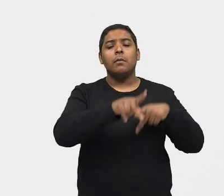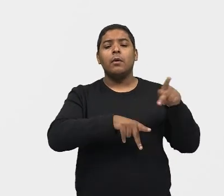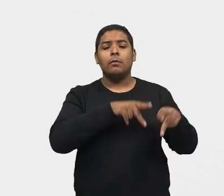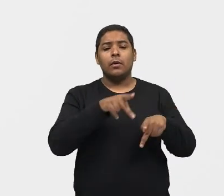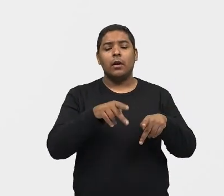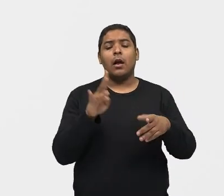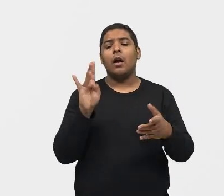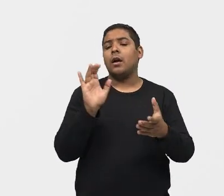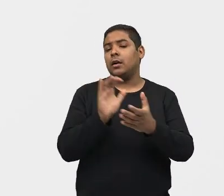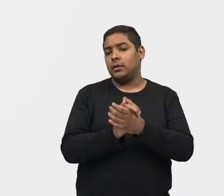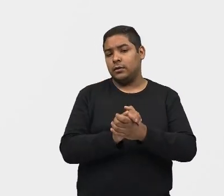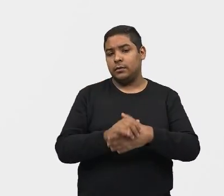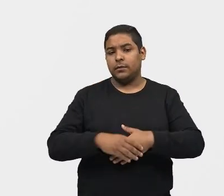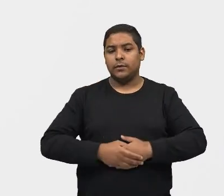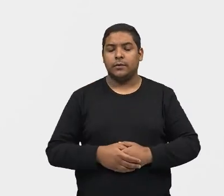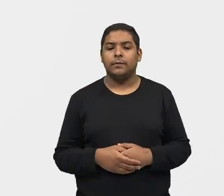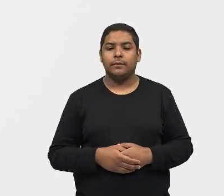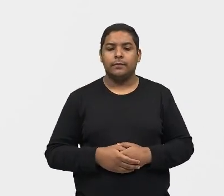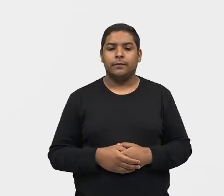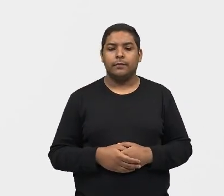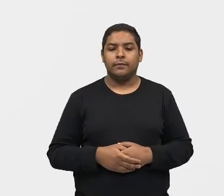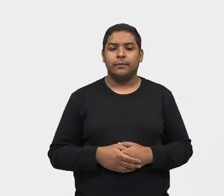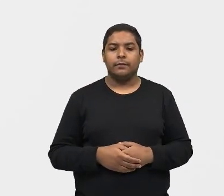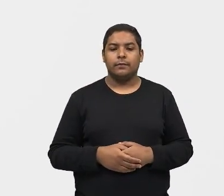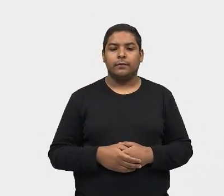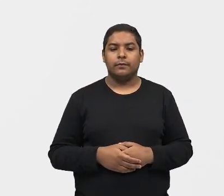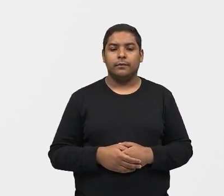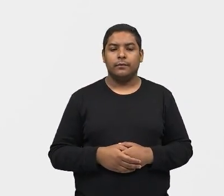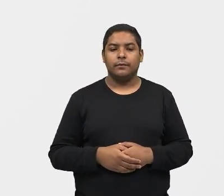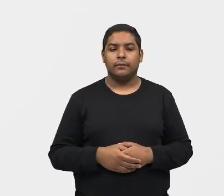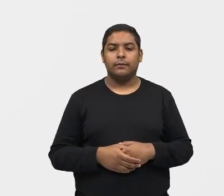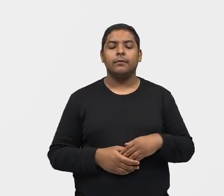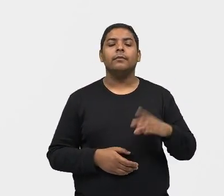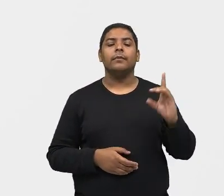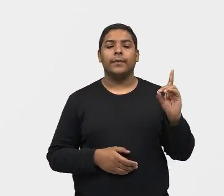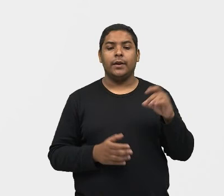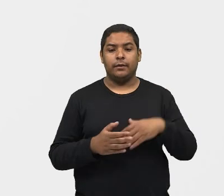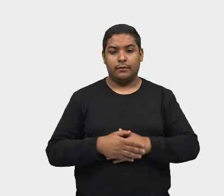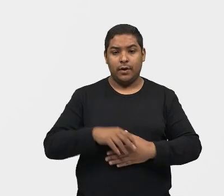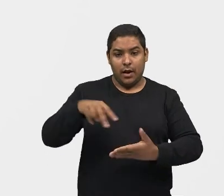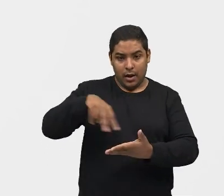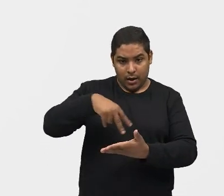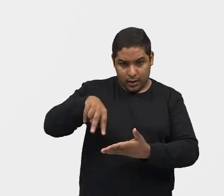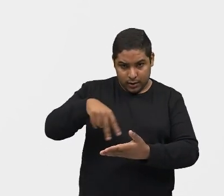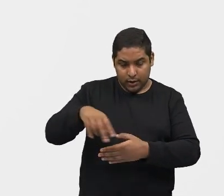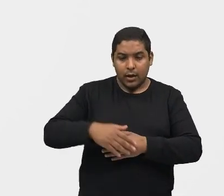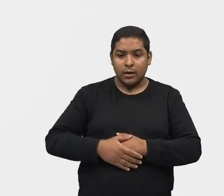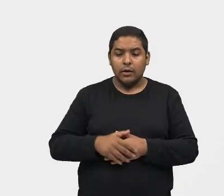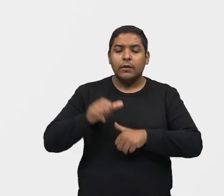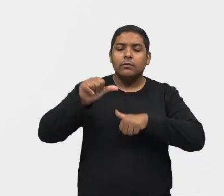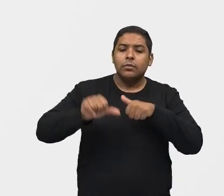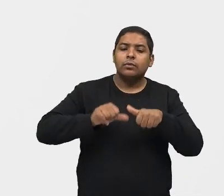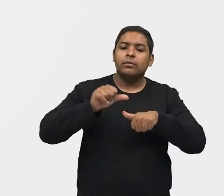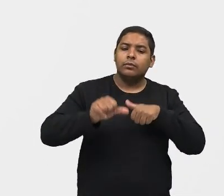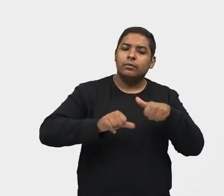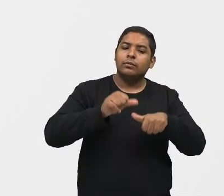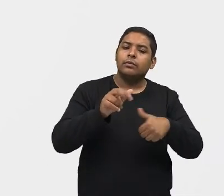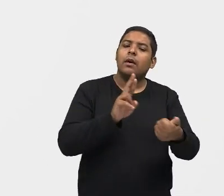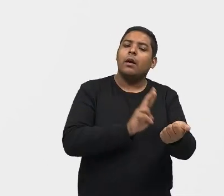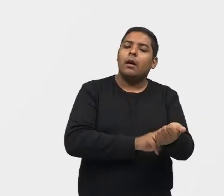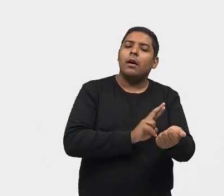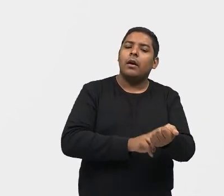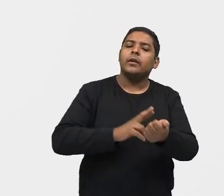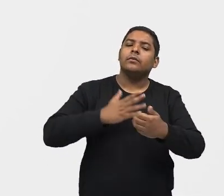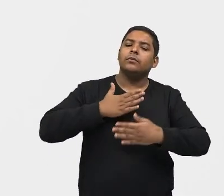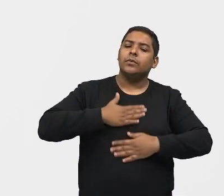casamentos. A dança foi sofrendo alterações tanto no nível do ritmo, que foi diminuindo com